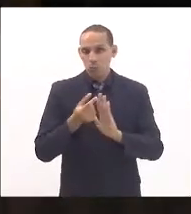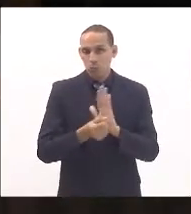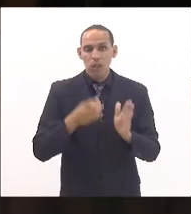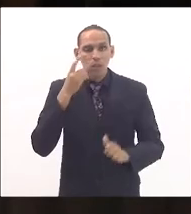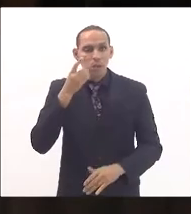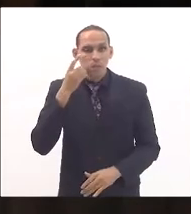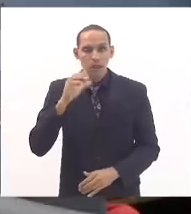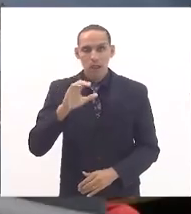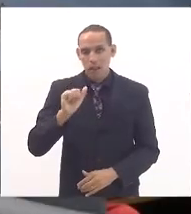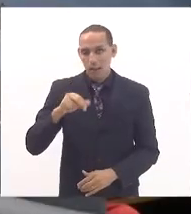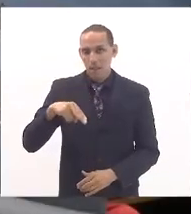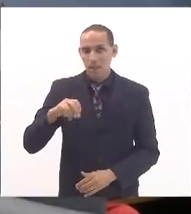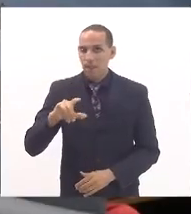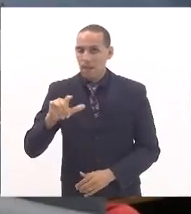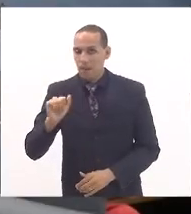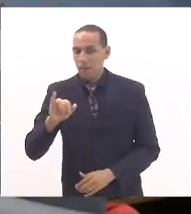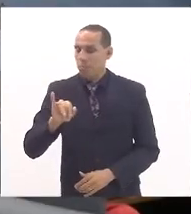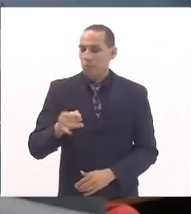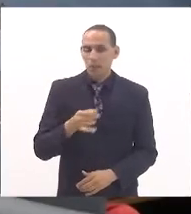Márcio Canella. Aproveitando,